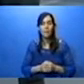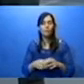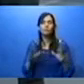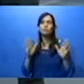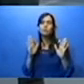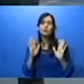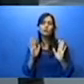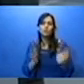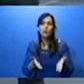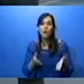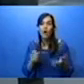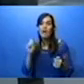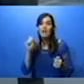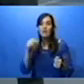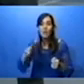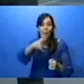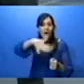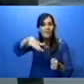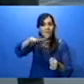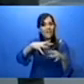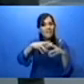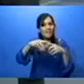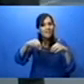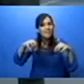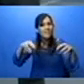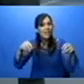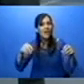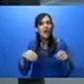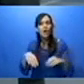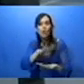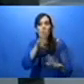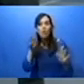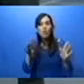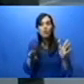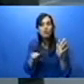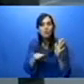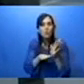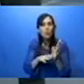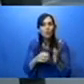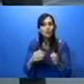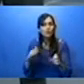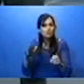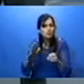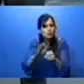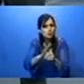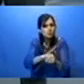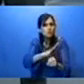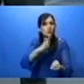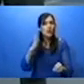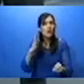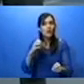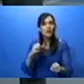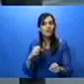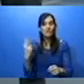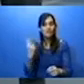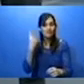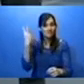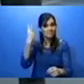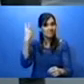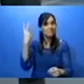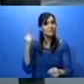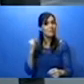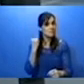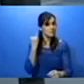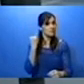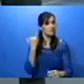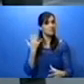permitiu que o ambiente terrestre fosse totalmente coberto com nutrientes, permitindo posteriormente a vinda de outras plantas também, a